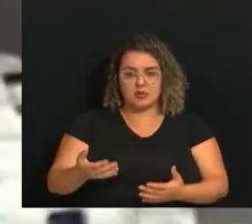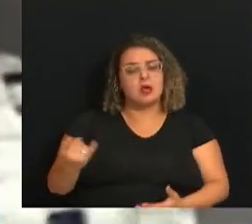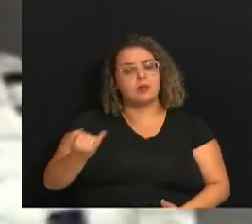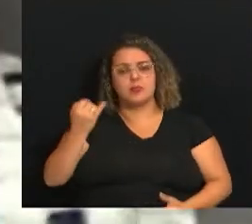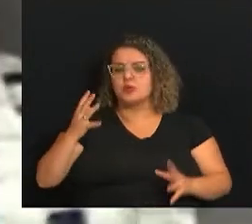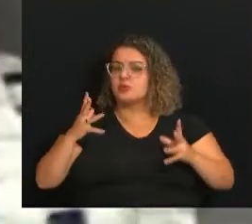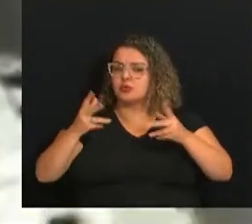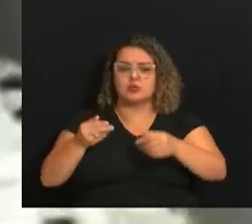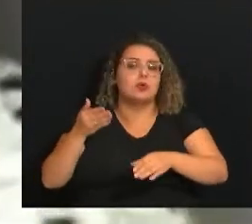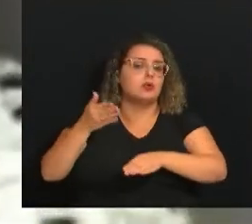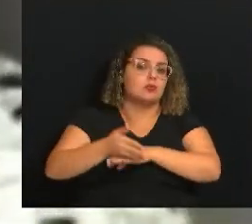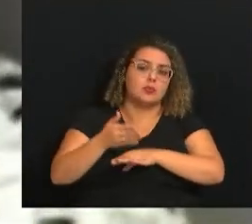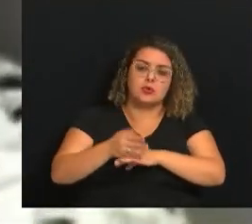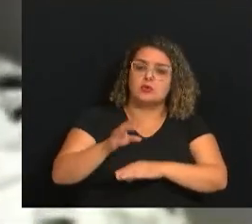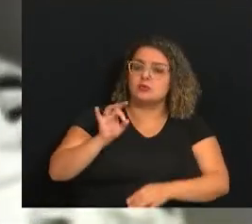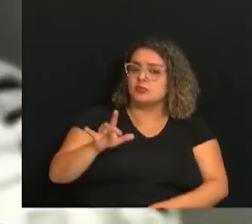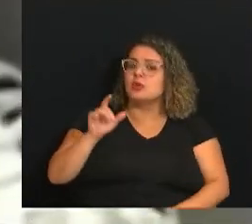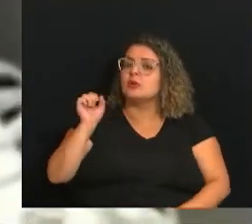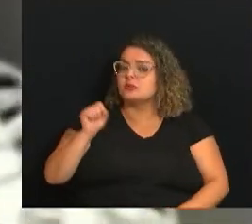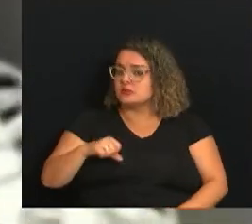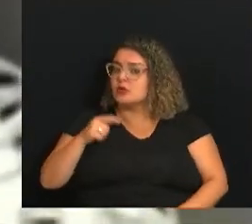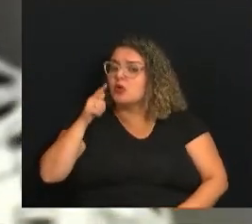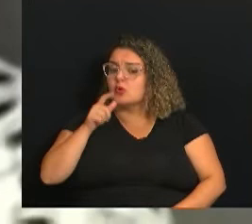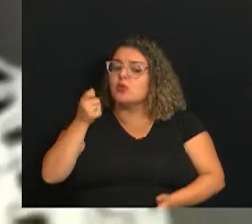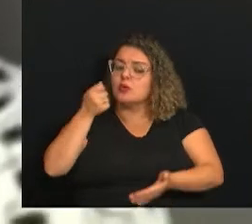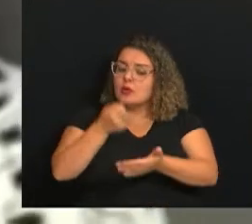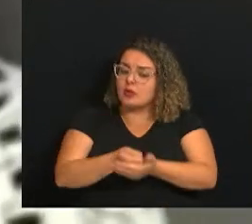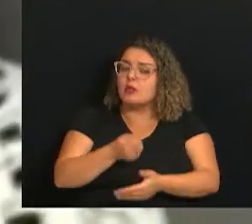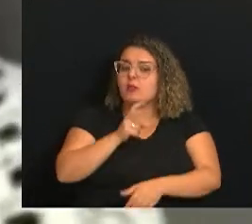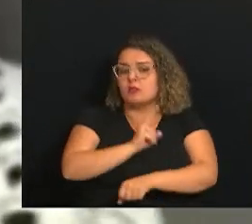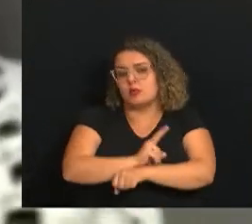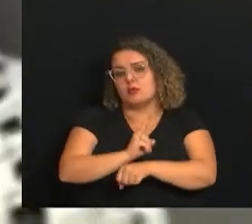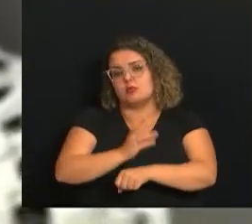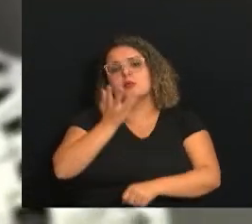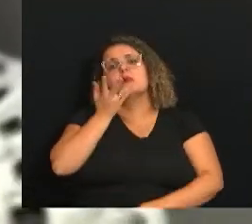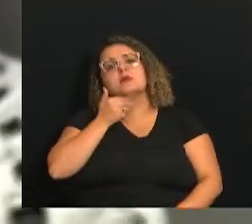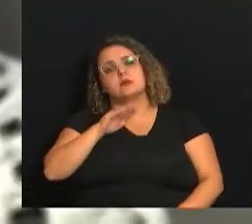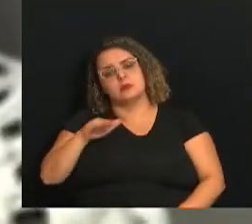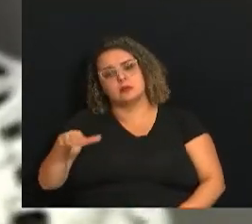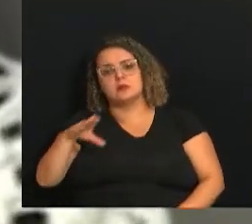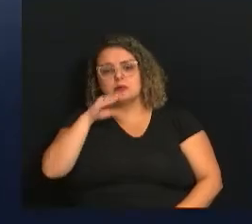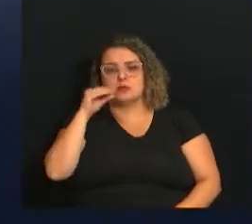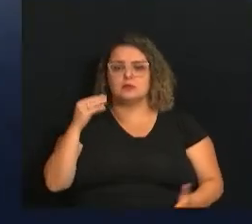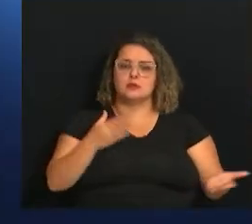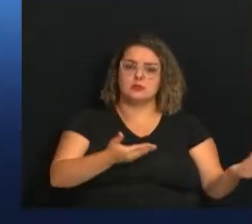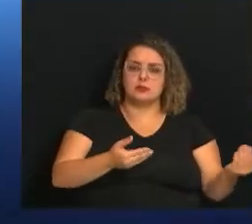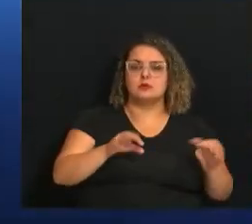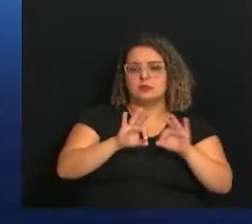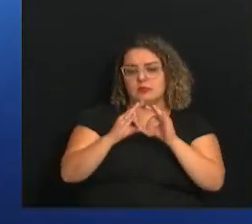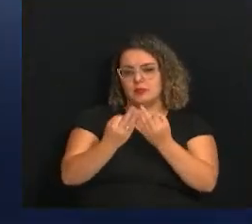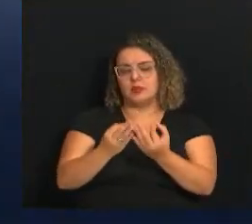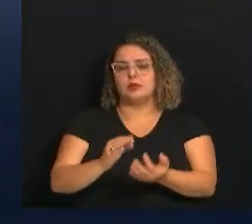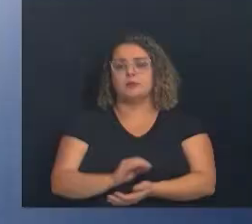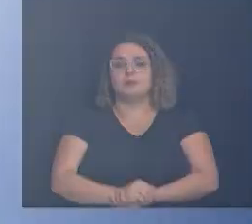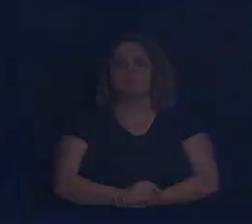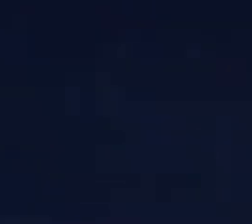reuniões. Só assim a gente consegue garantir proteção de verdade a essas crianças e a essas famílias.